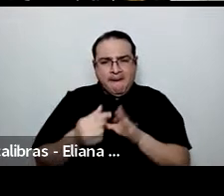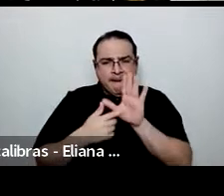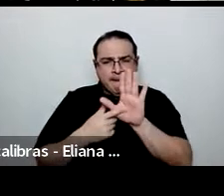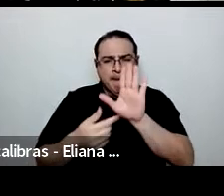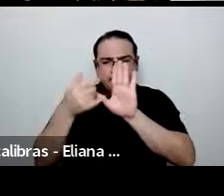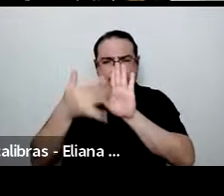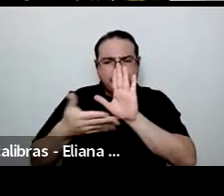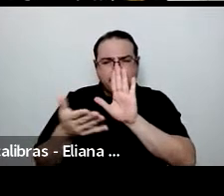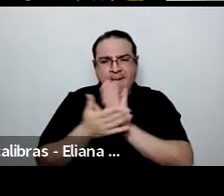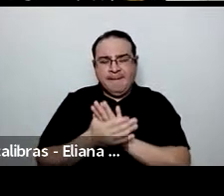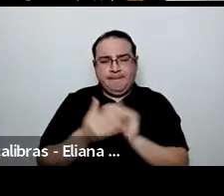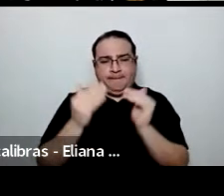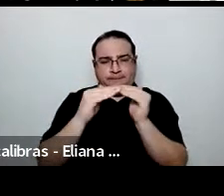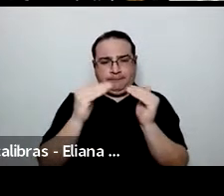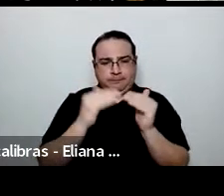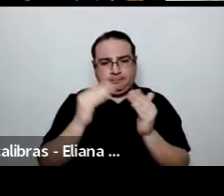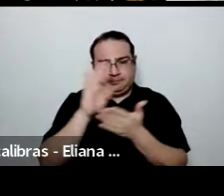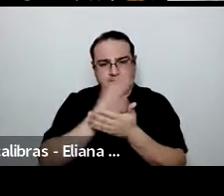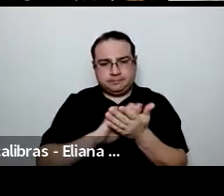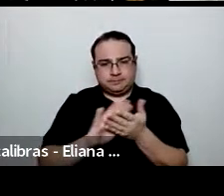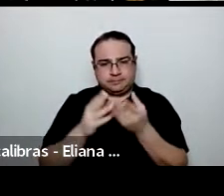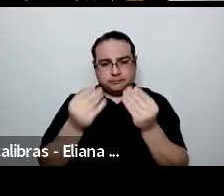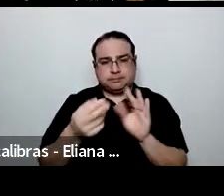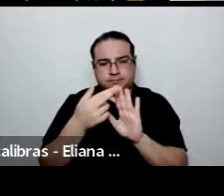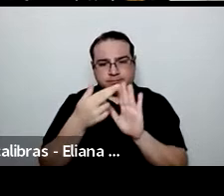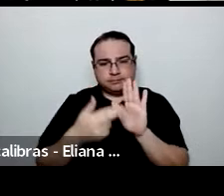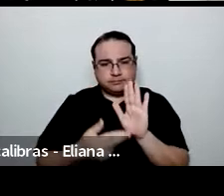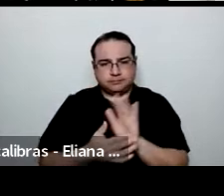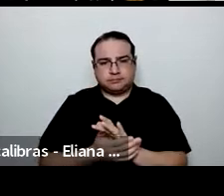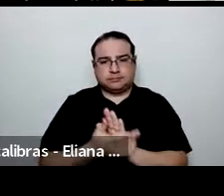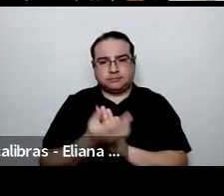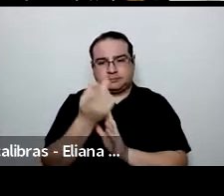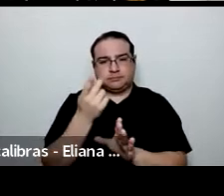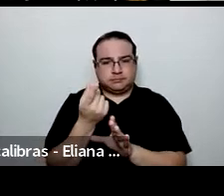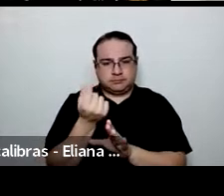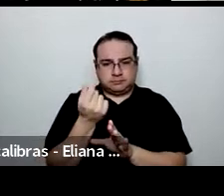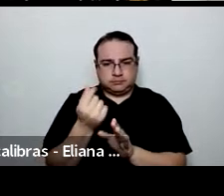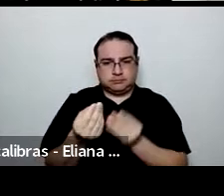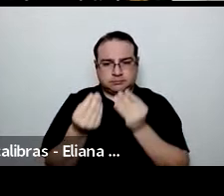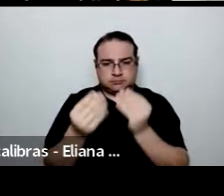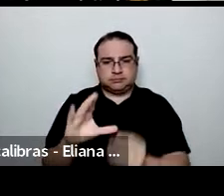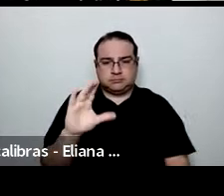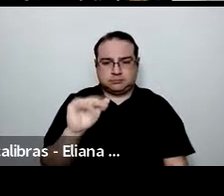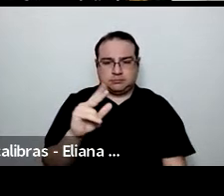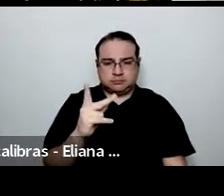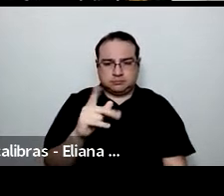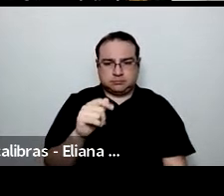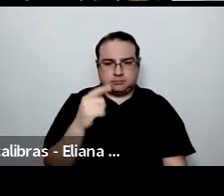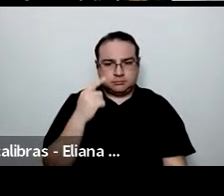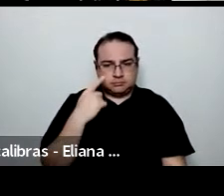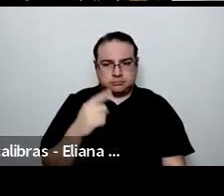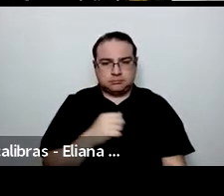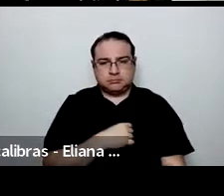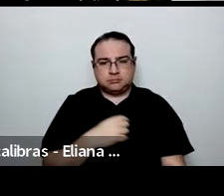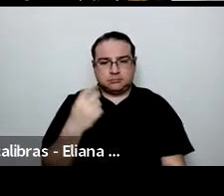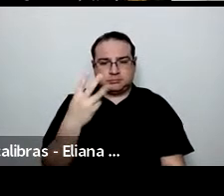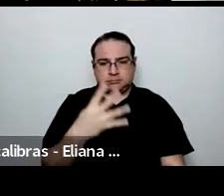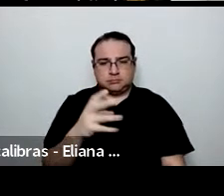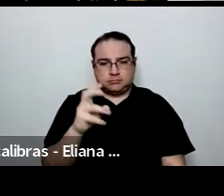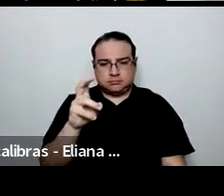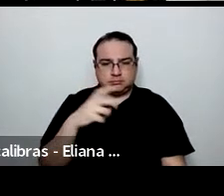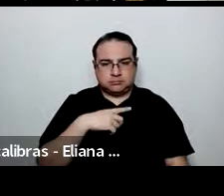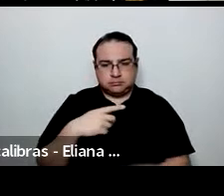ponto descumprimento do prazo de entrega dos relatórios financeiros de campanha dispõe o artigo 28 parágrafo